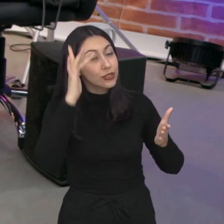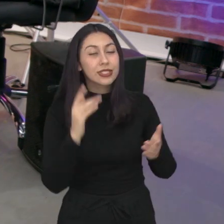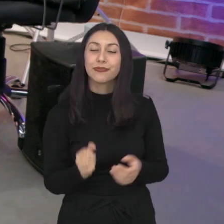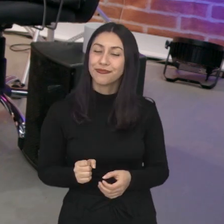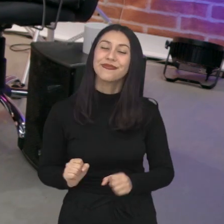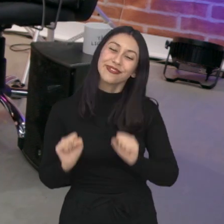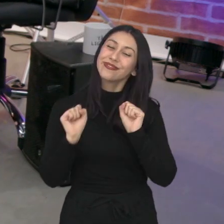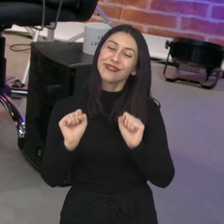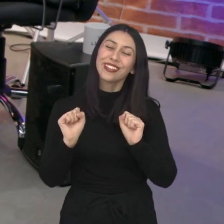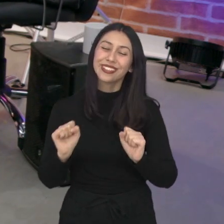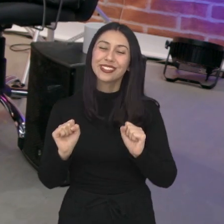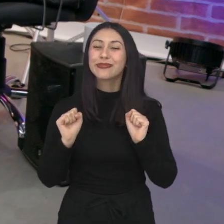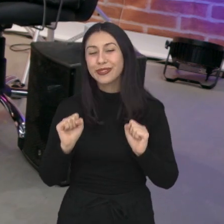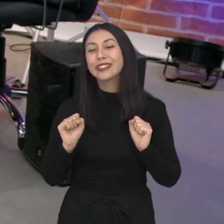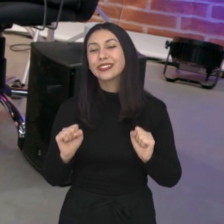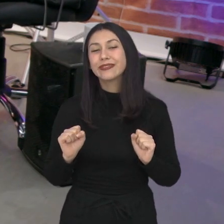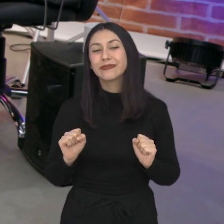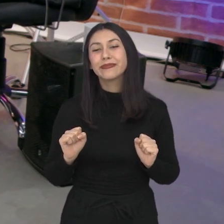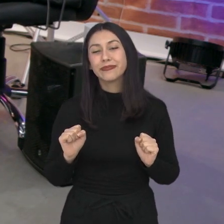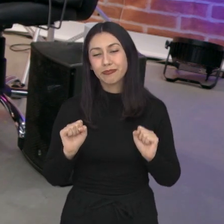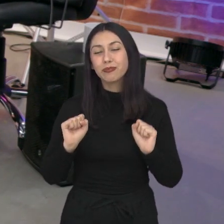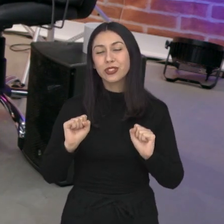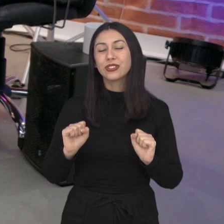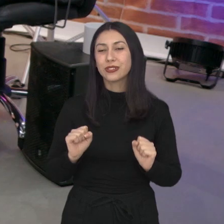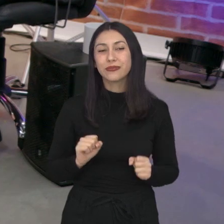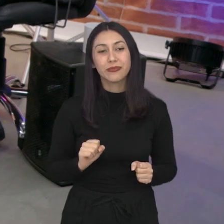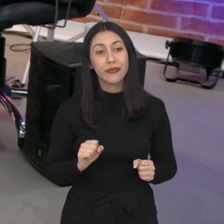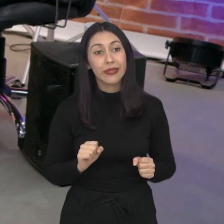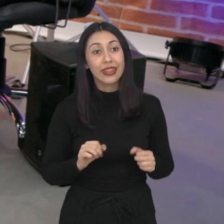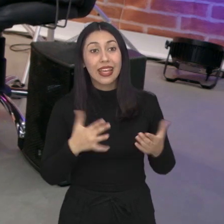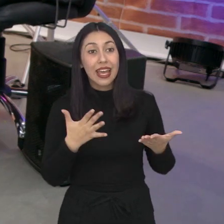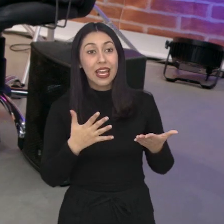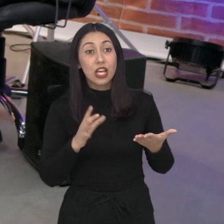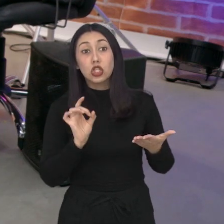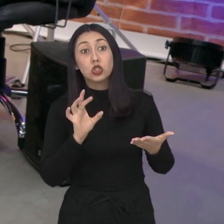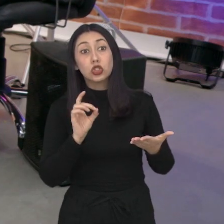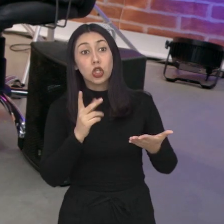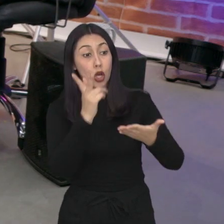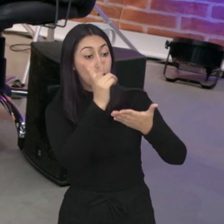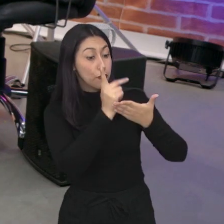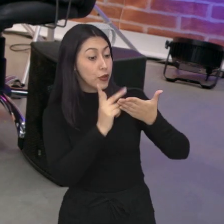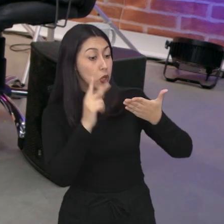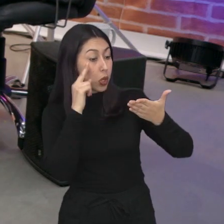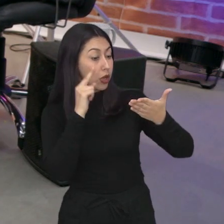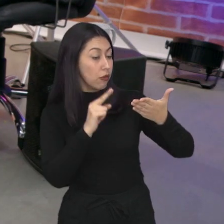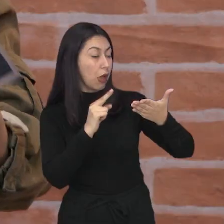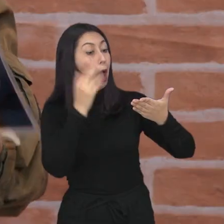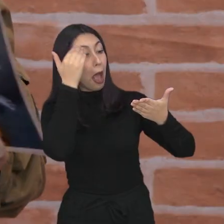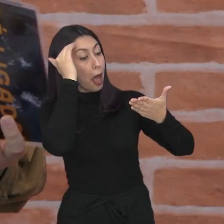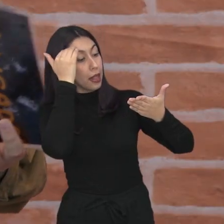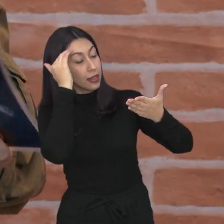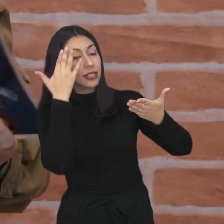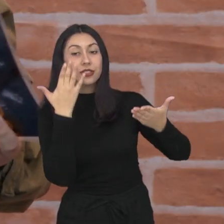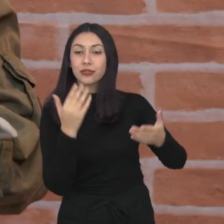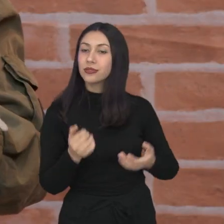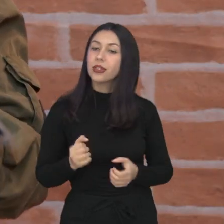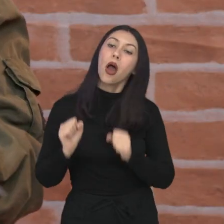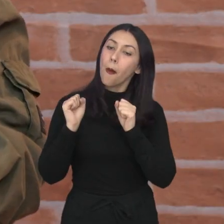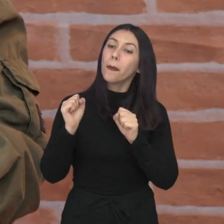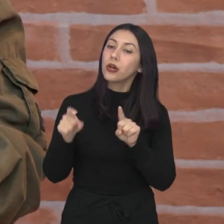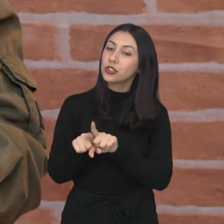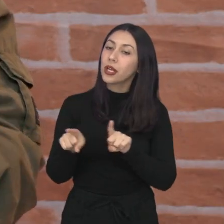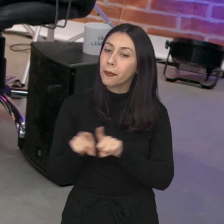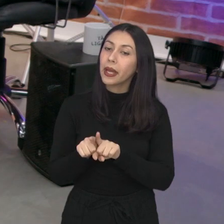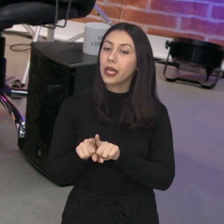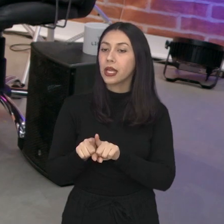desenho. Mas pode também. Pode? Pode sim. Na verdade, eu só sei ler figura, por isso que eu gosto muito de cartoon, às vezes.